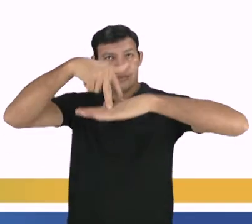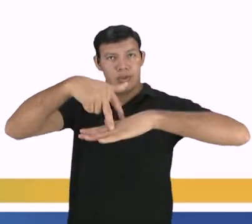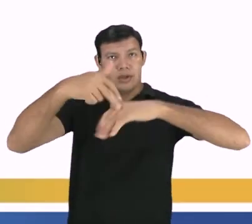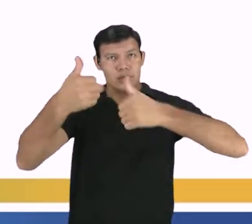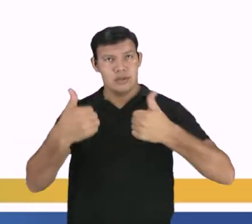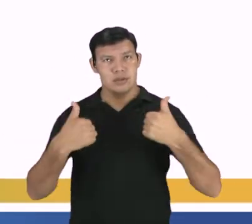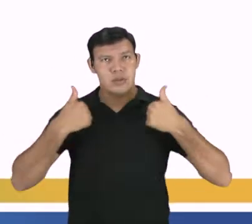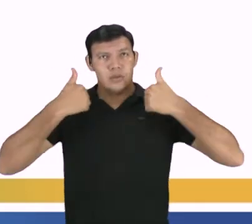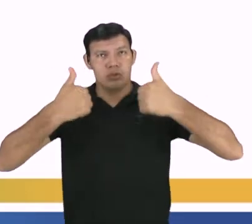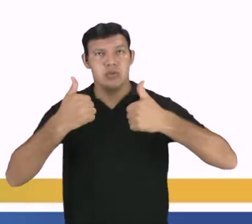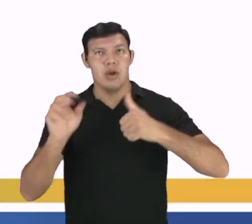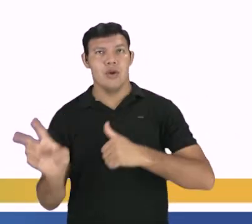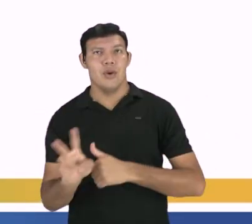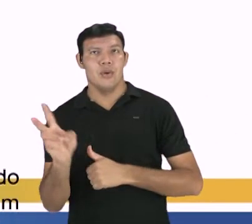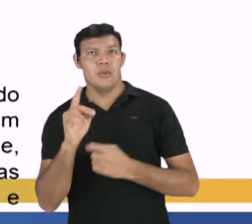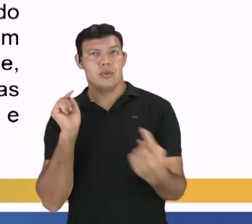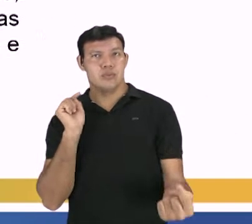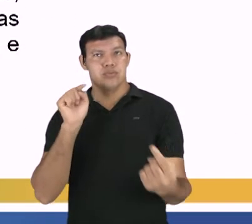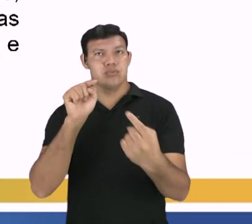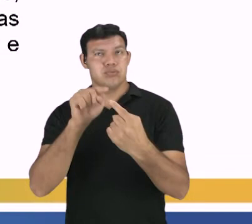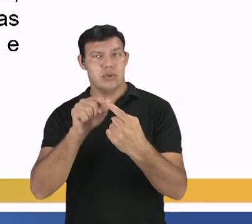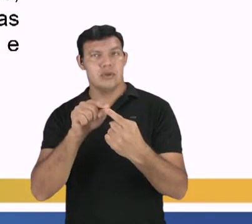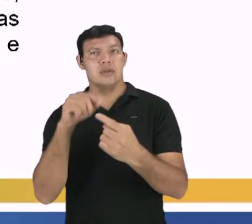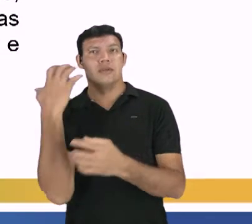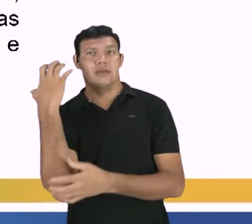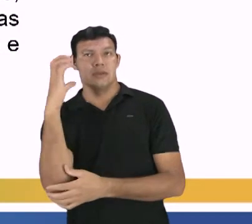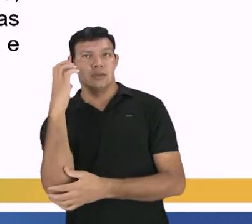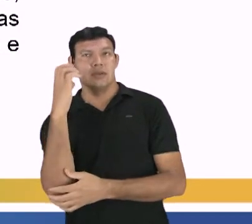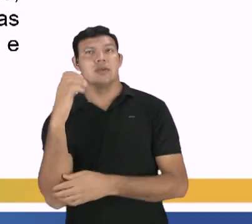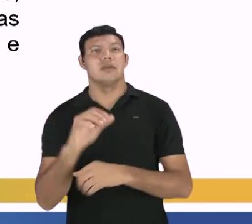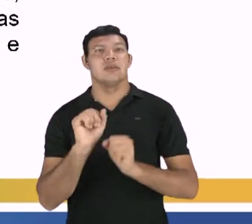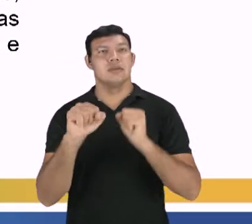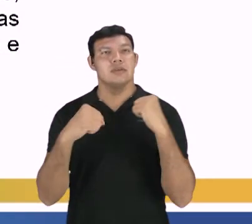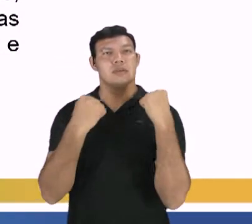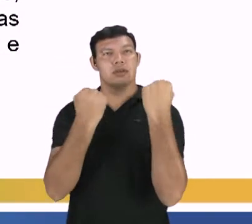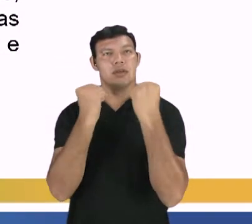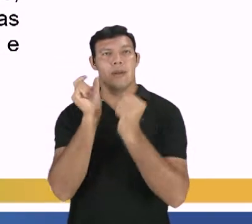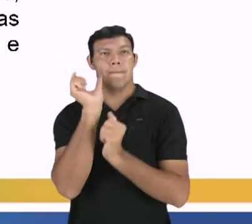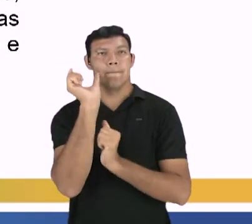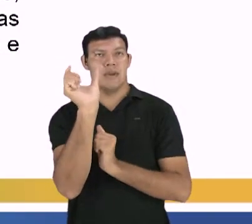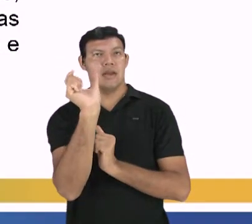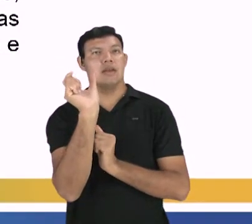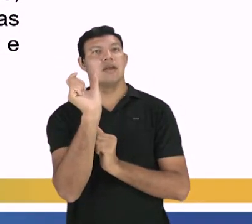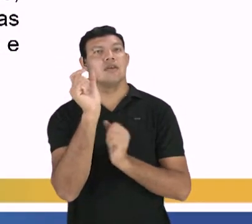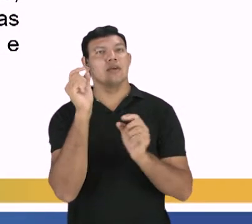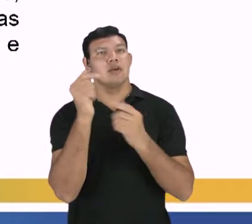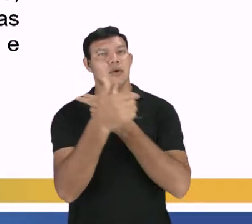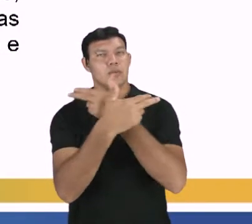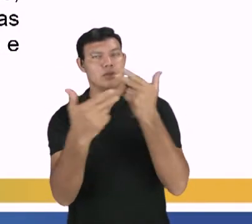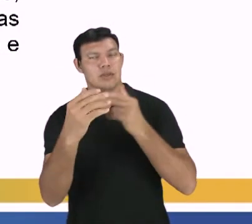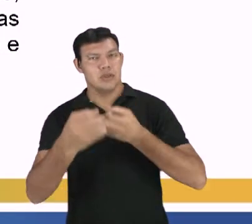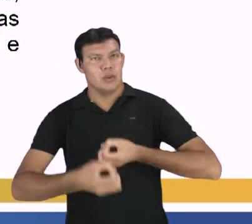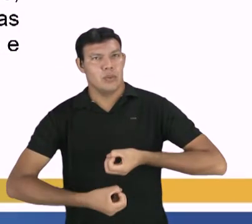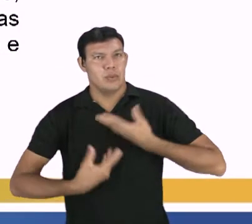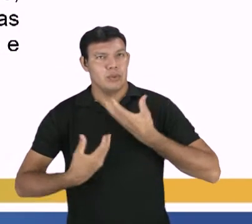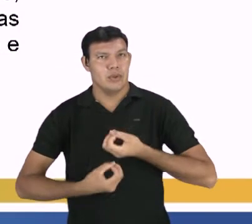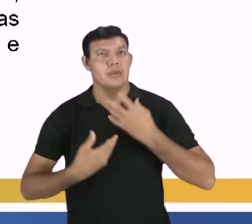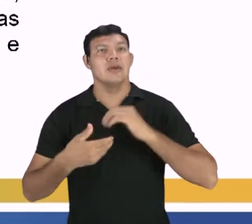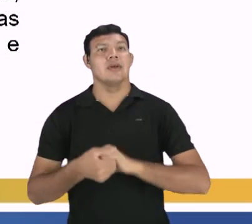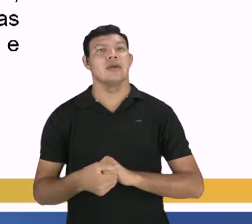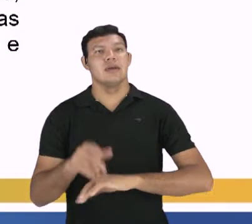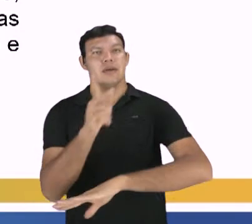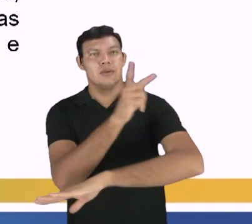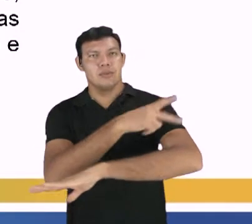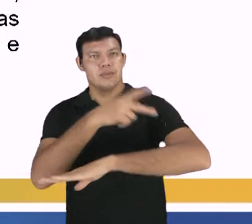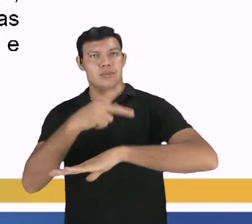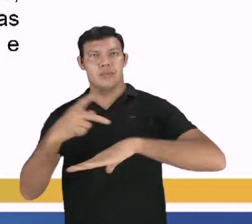ser objeto do poema. Tá? Então, para os parnasianos, a beleza da poesia deveria ser alcançada através